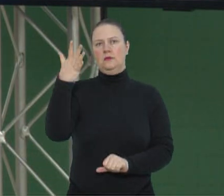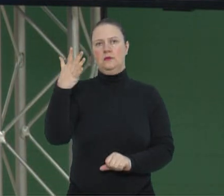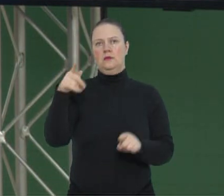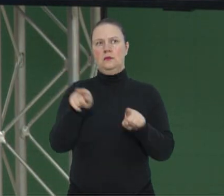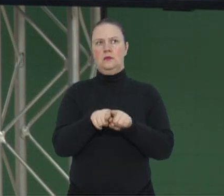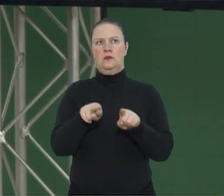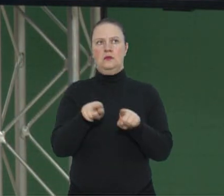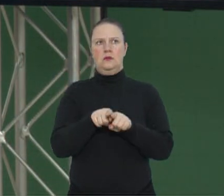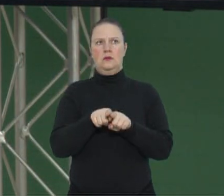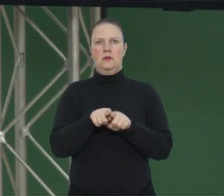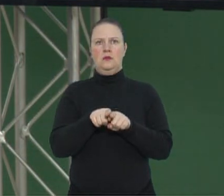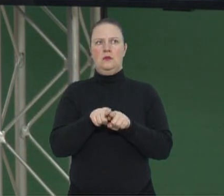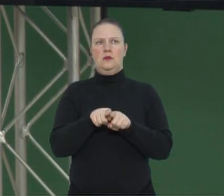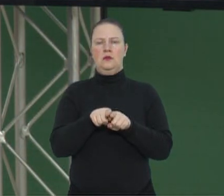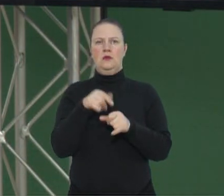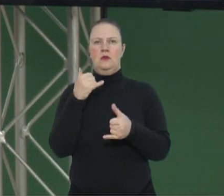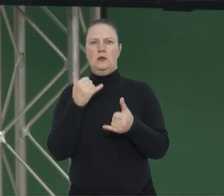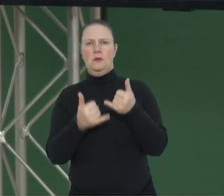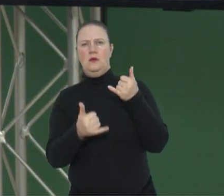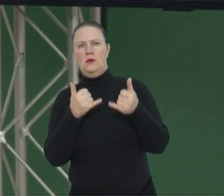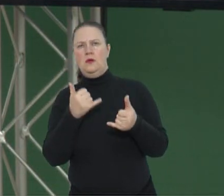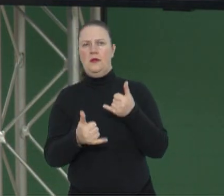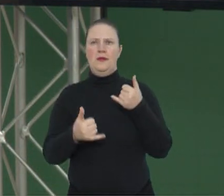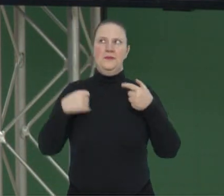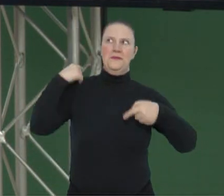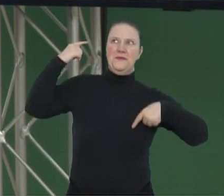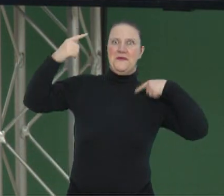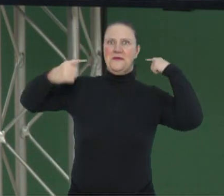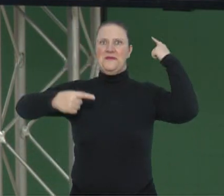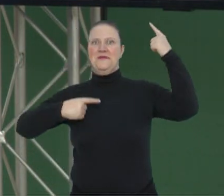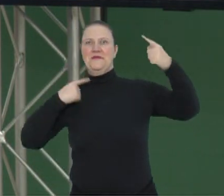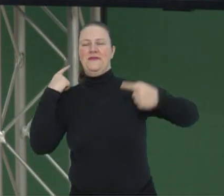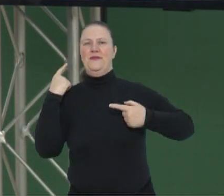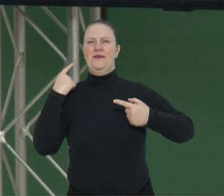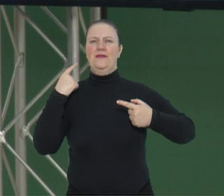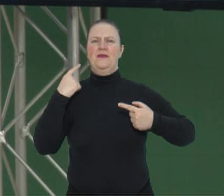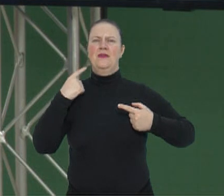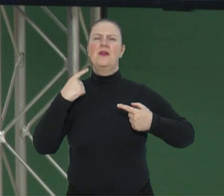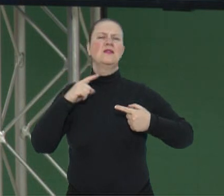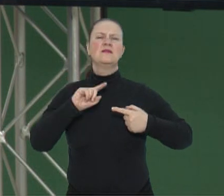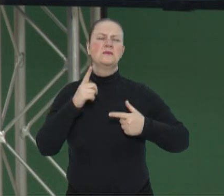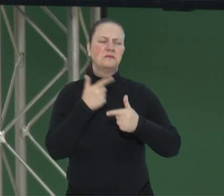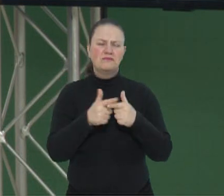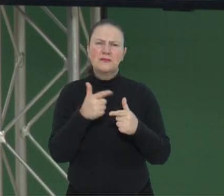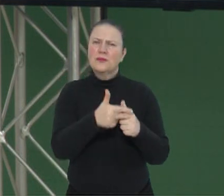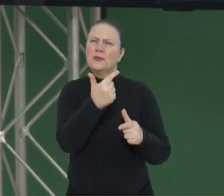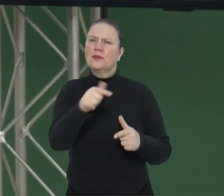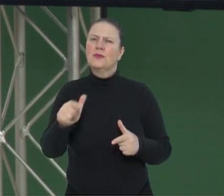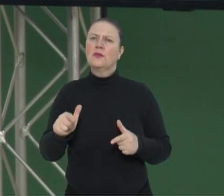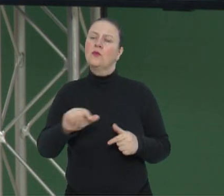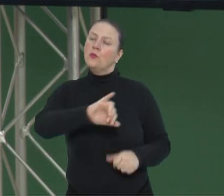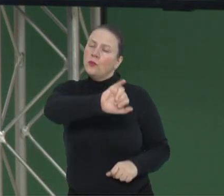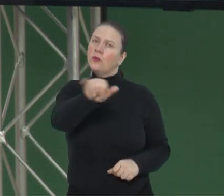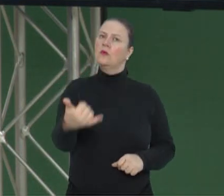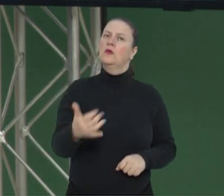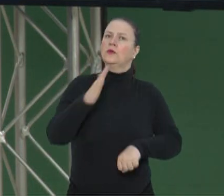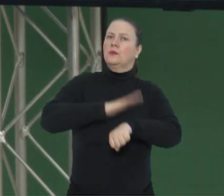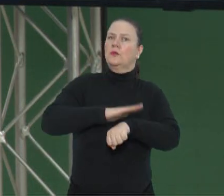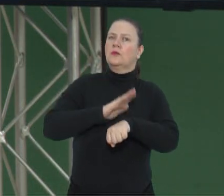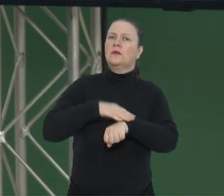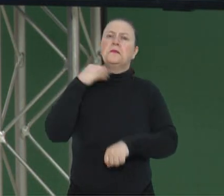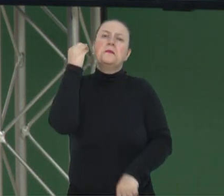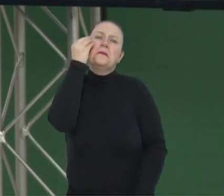de louco, decir-se não me importa, ou seja, aproveite aquele momento, desfrute um pouco mais da vida,